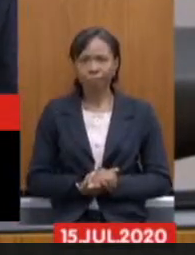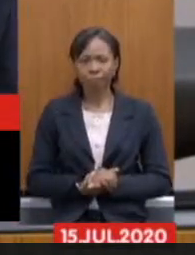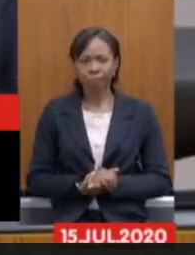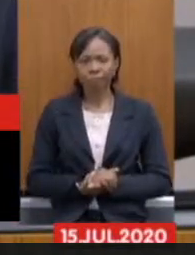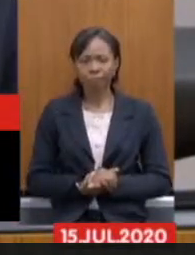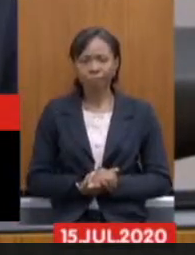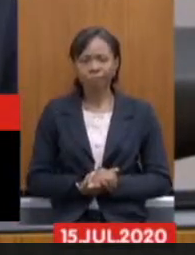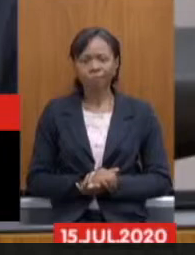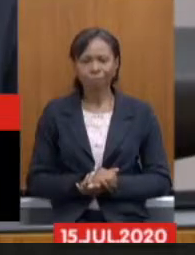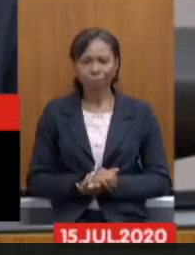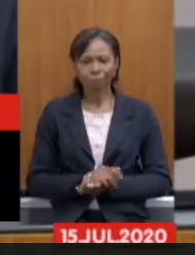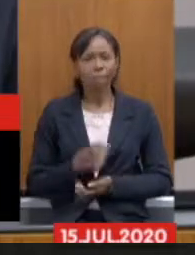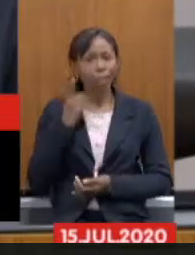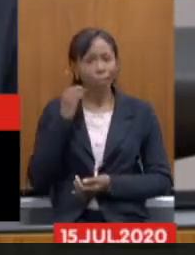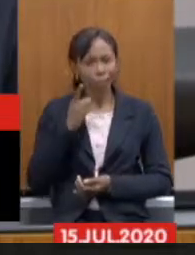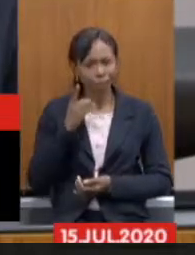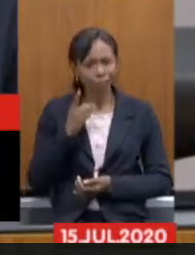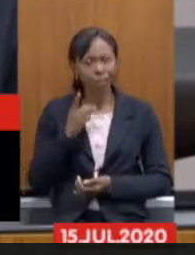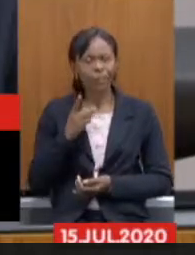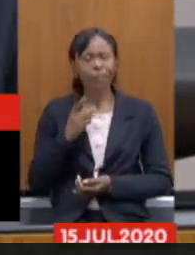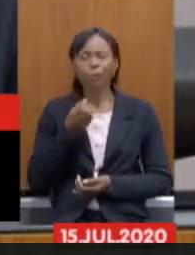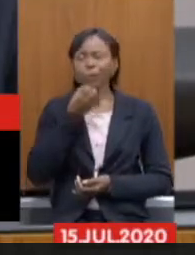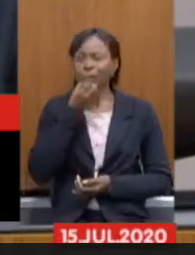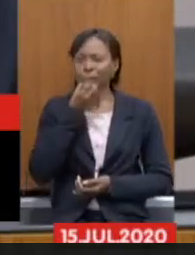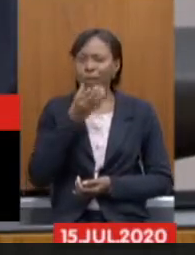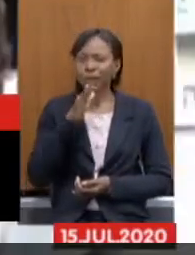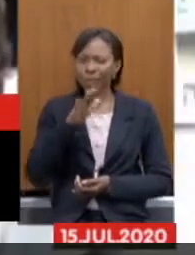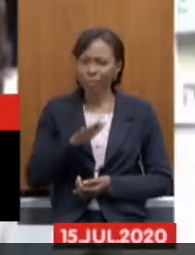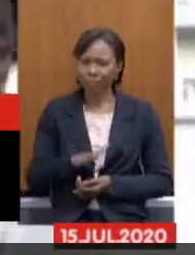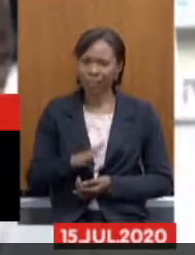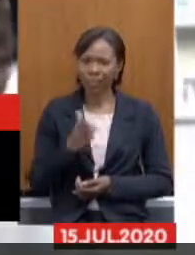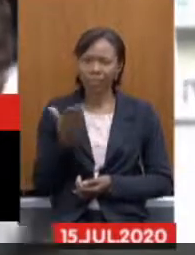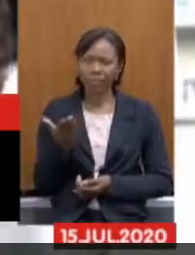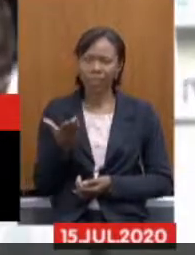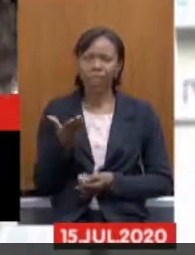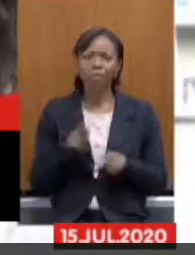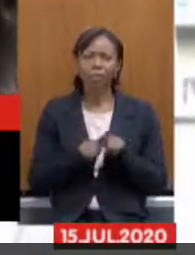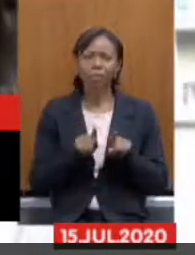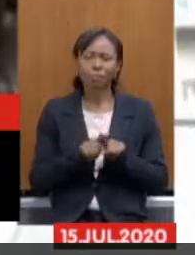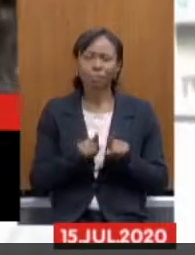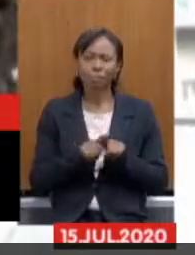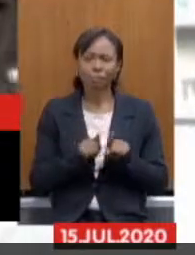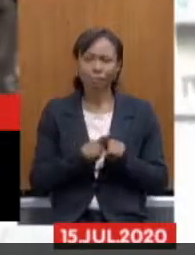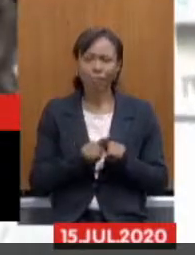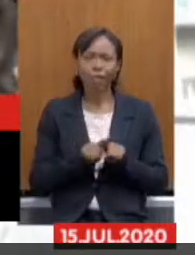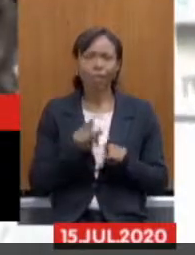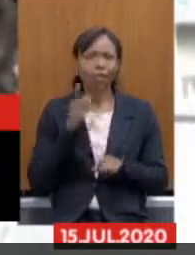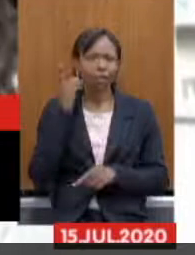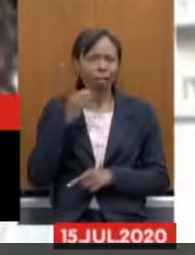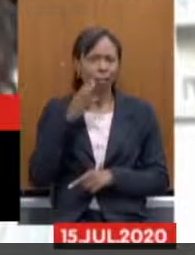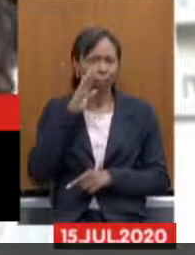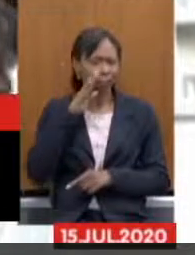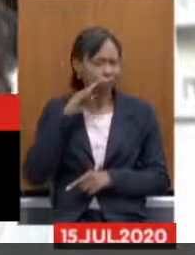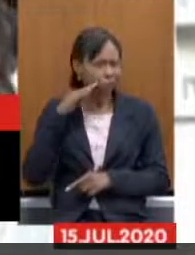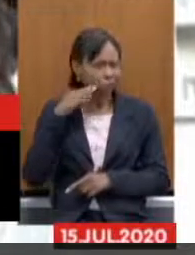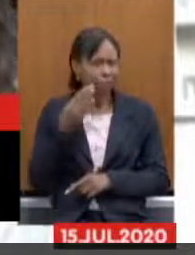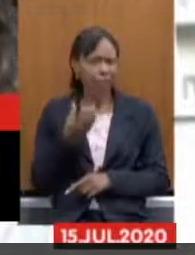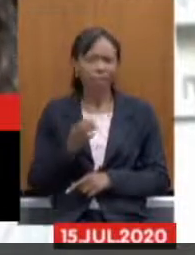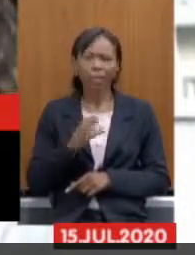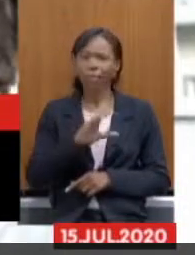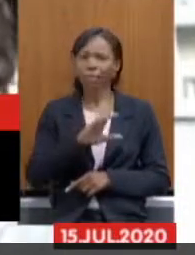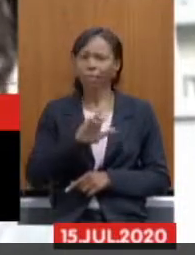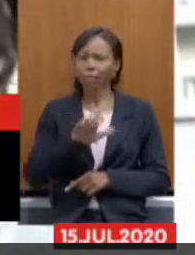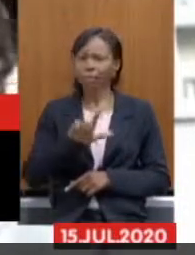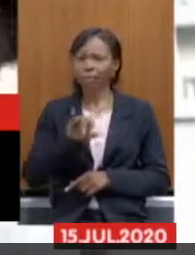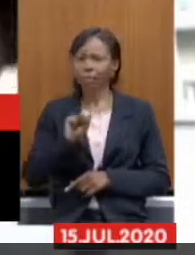oi boa tarde deputado cristiano para presidir nessa mesa uma caixa novamente a deputada beatriz até botar